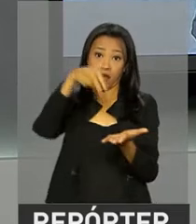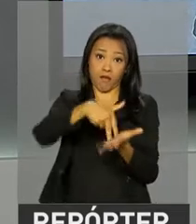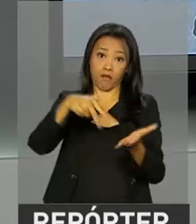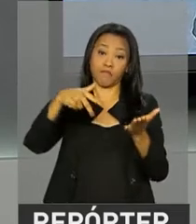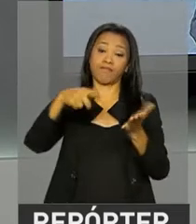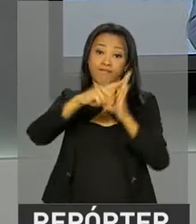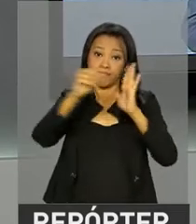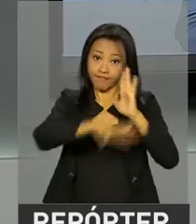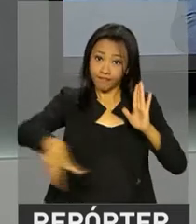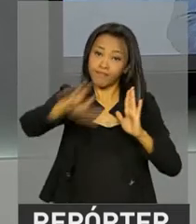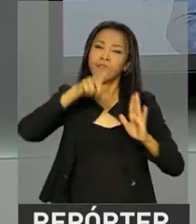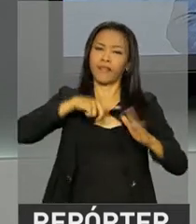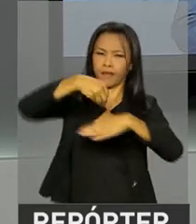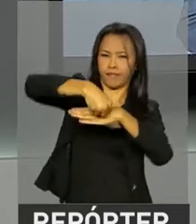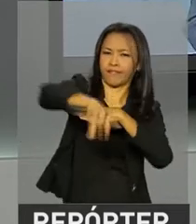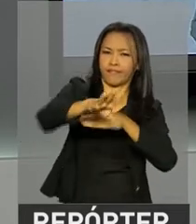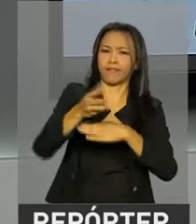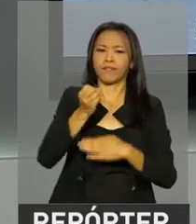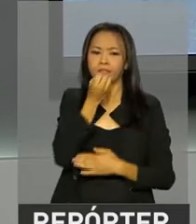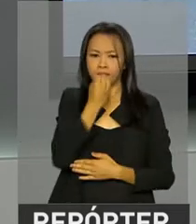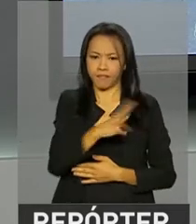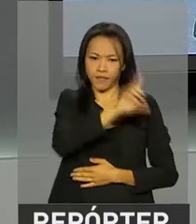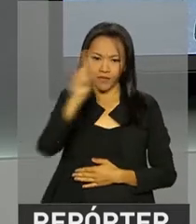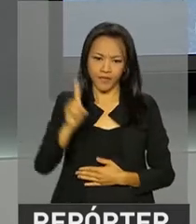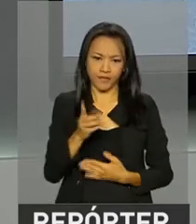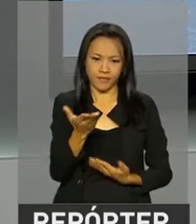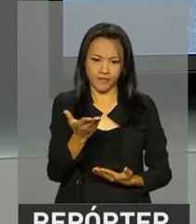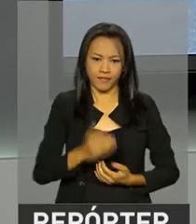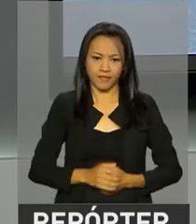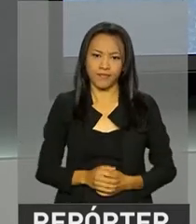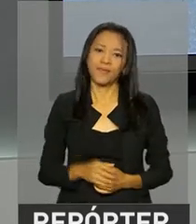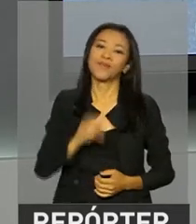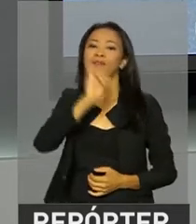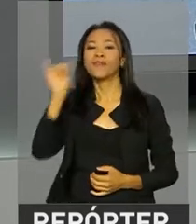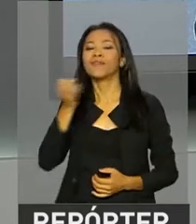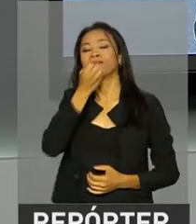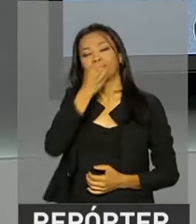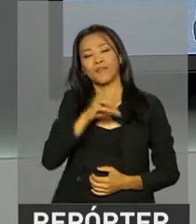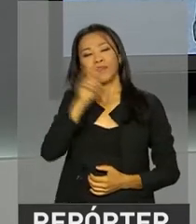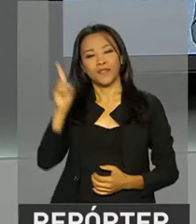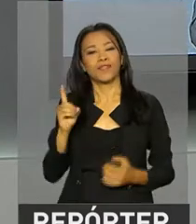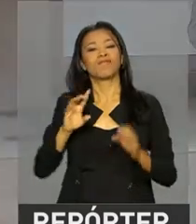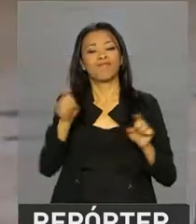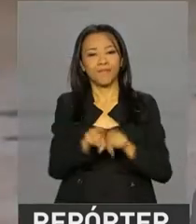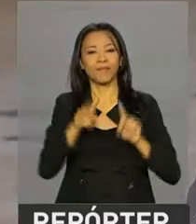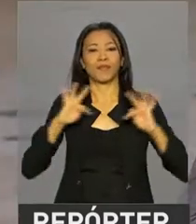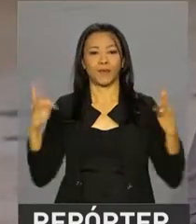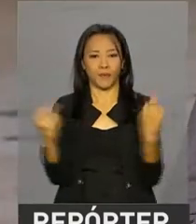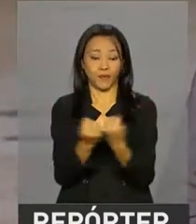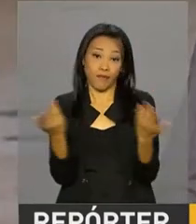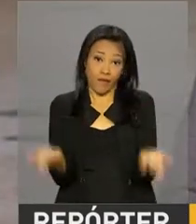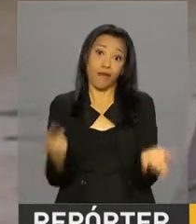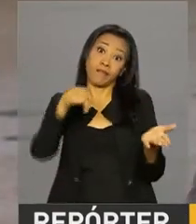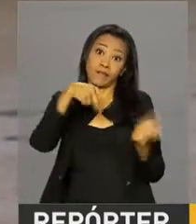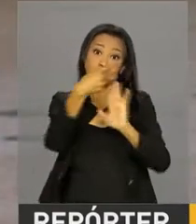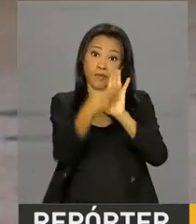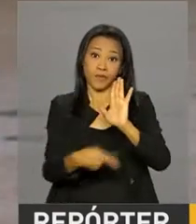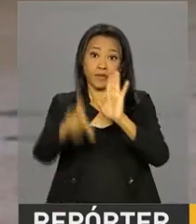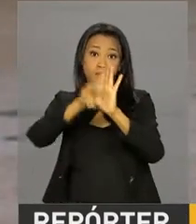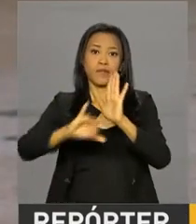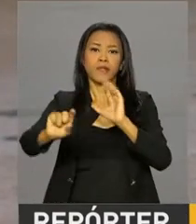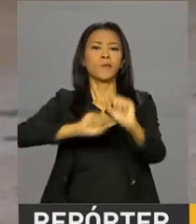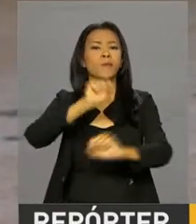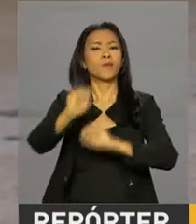tem as informações para a gente. Oi, João Pedro, bom dia. Oi, Leandro, bom dia para você também, bom dia a todos. É isso, esse projeto de lei que